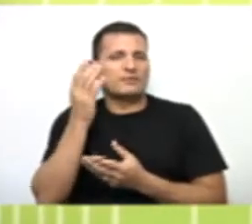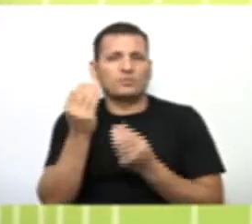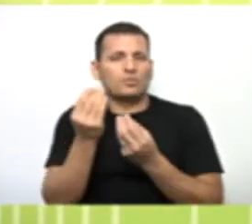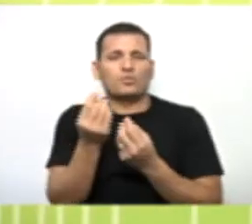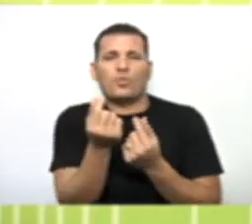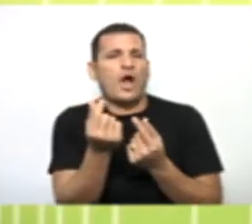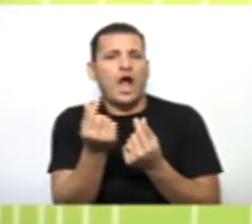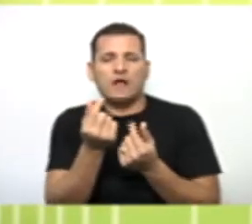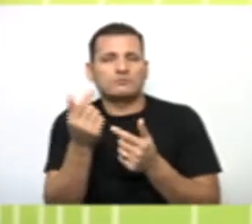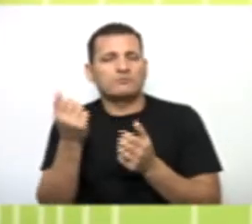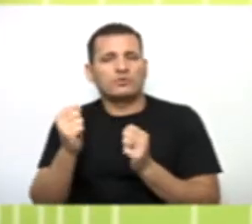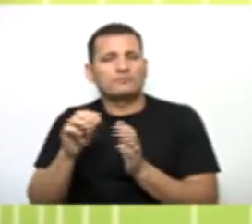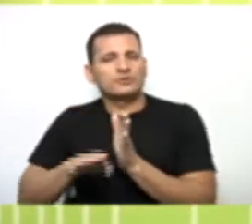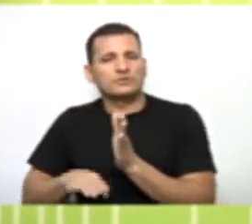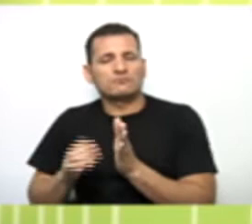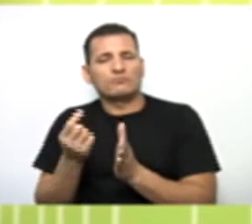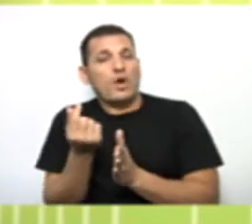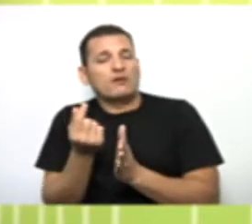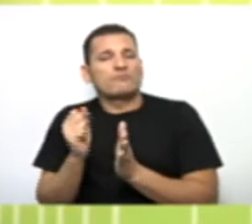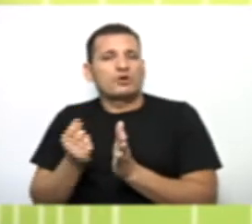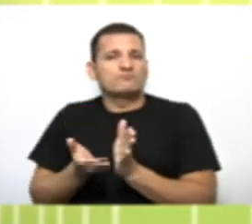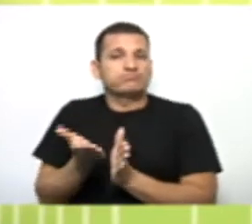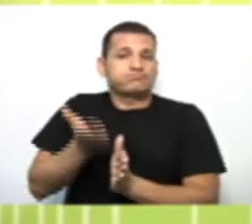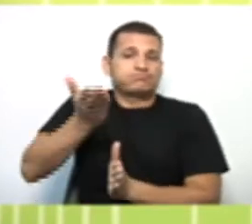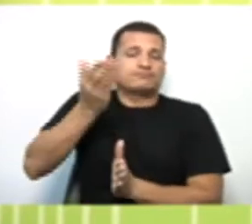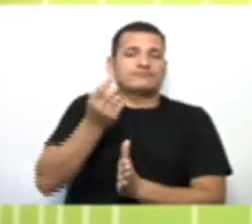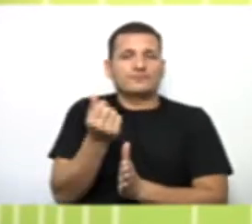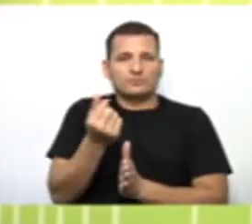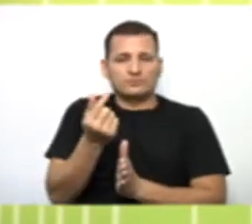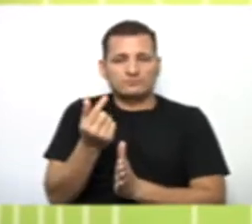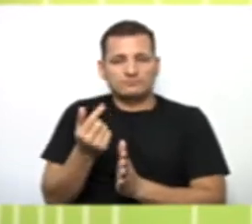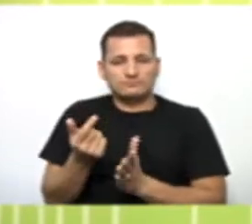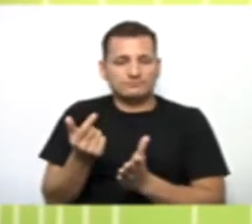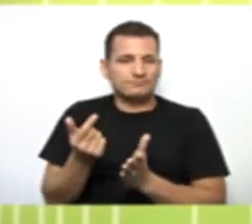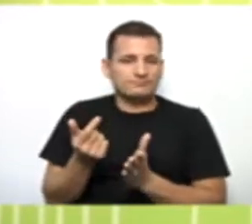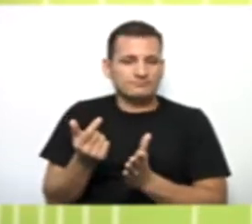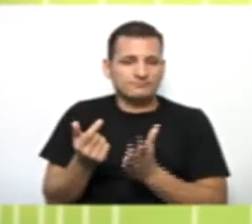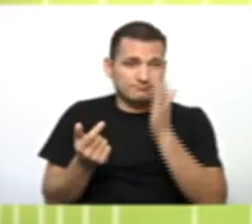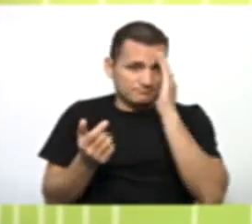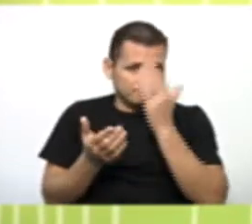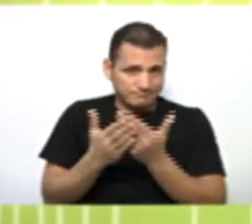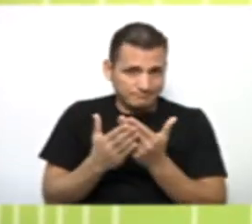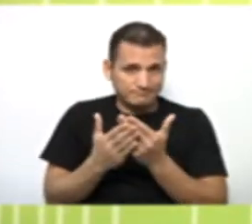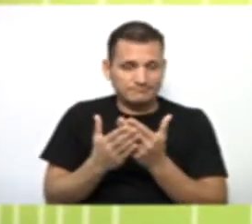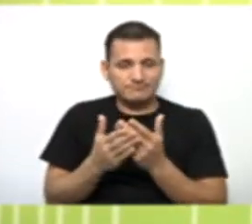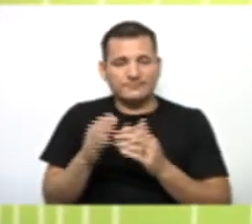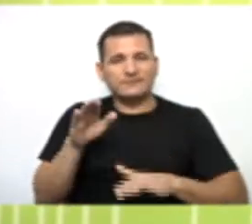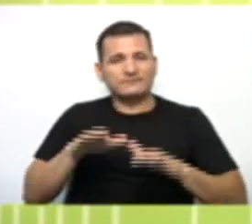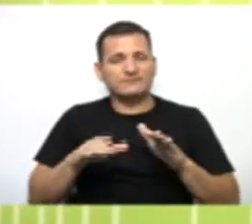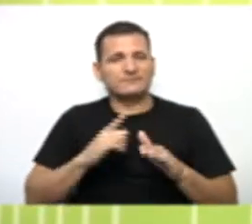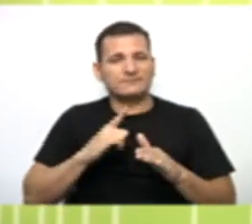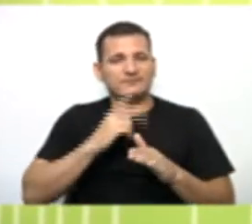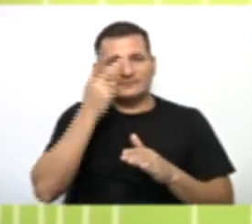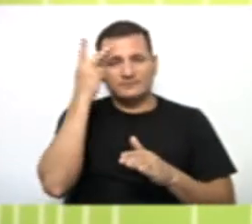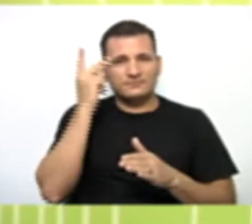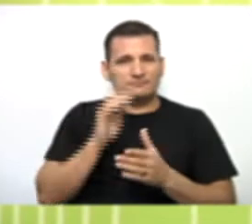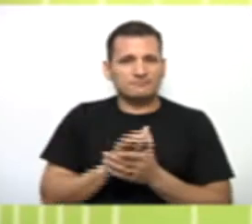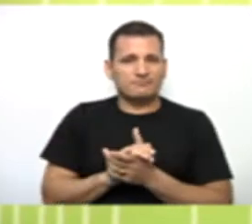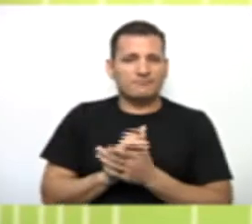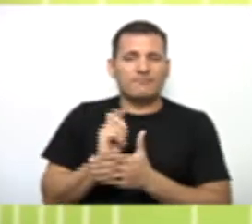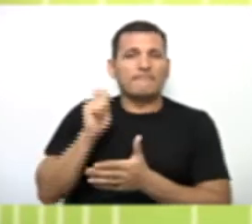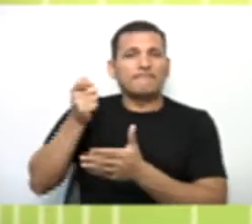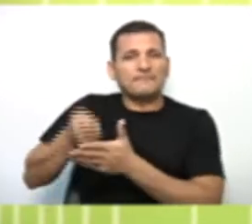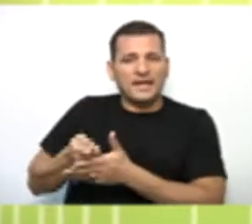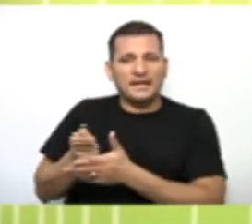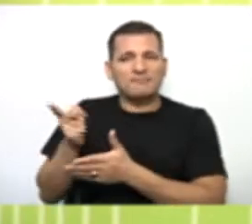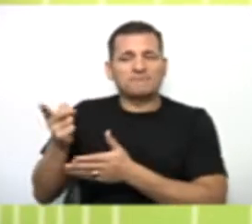de quanto pode aumentar do produto. E acredita, tem pessoas que às vezes pagam para vender, por